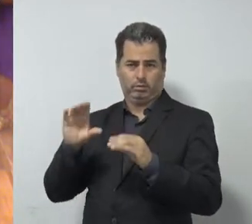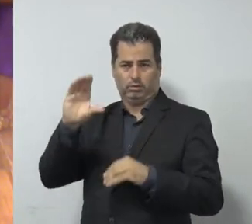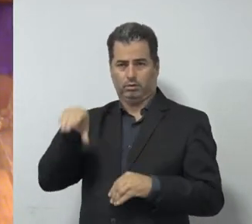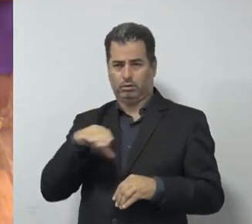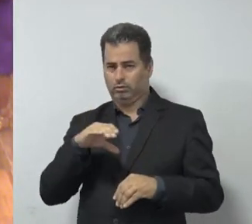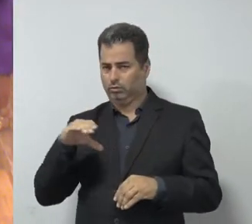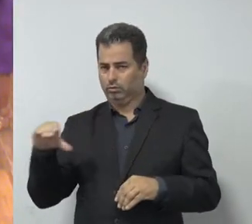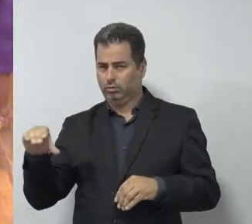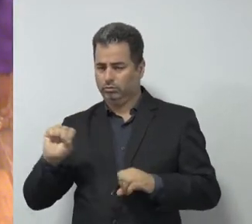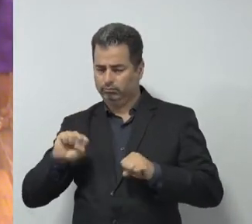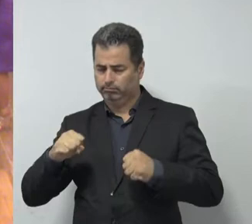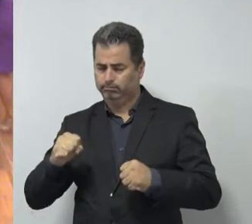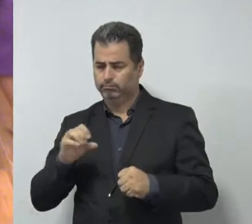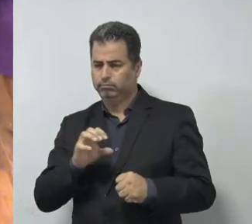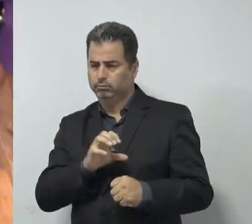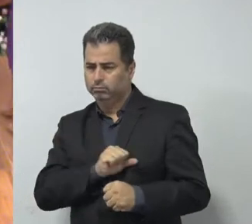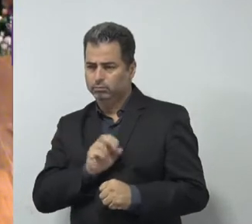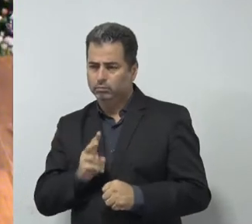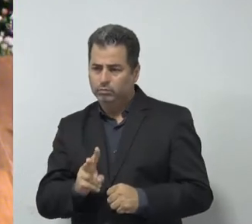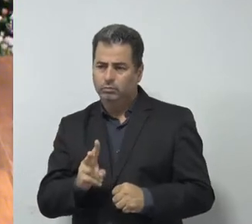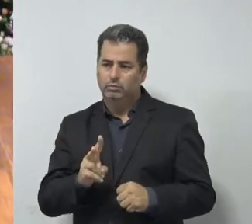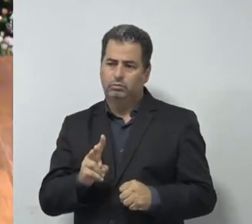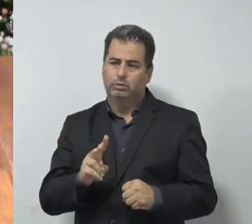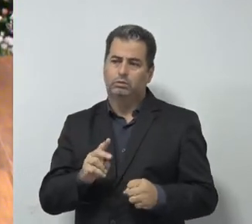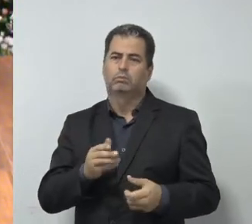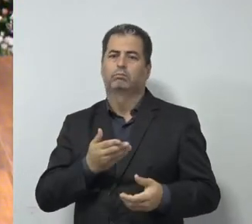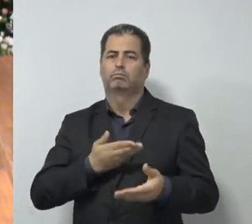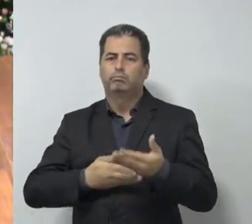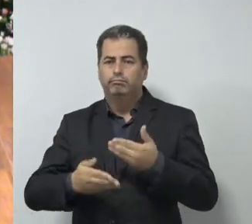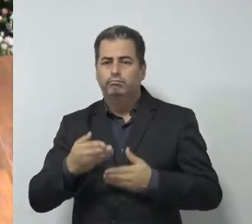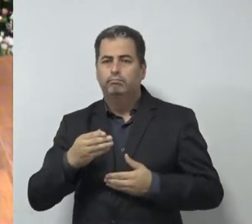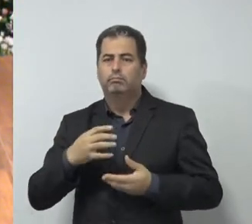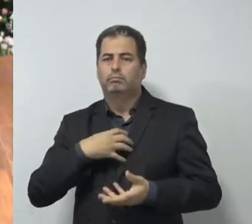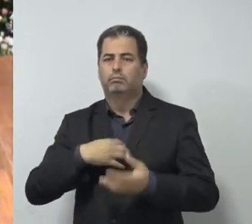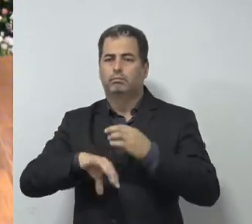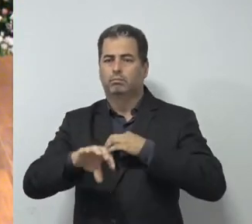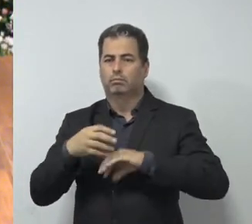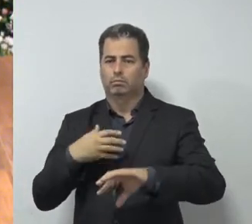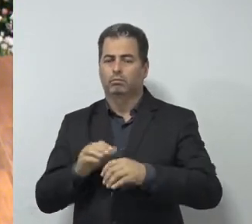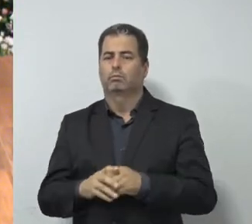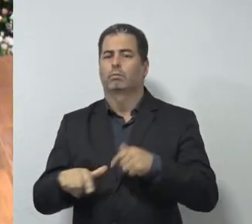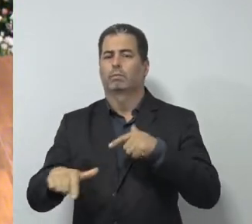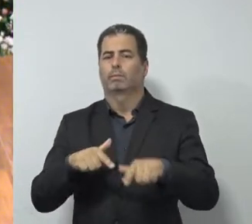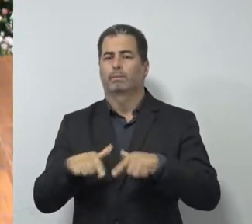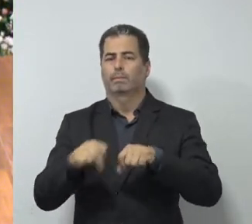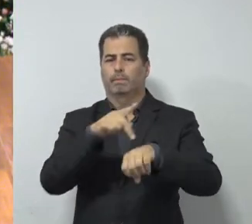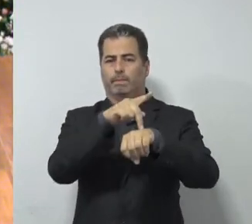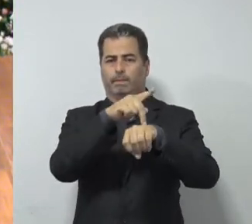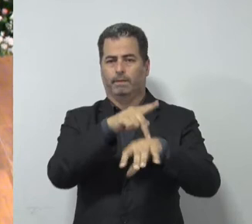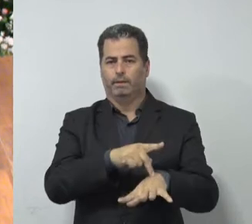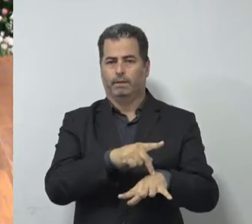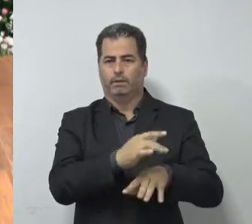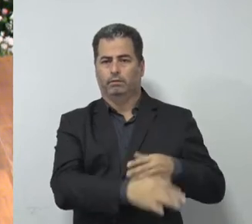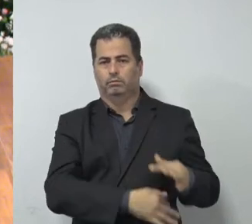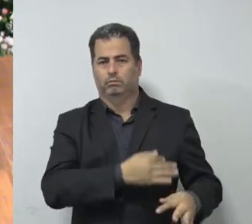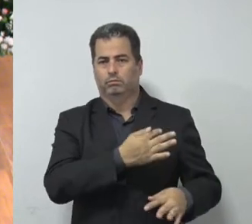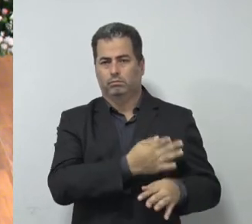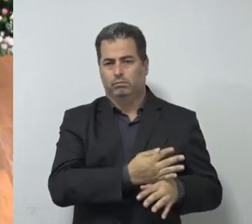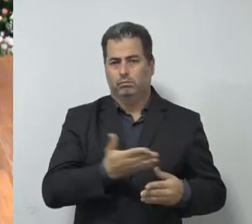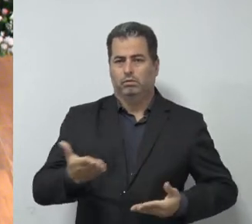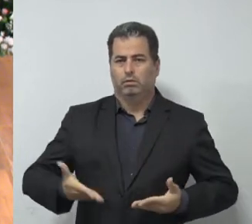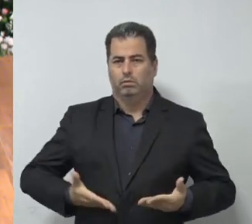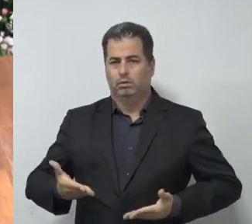sua devoção, solidariedade e compaixão ao próximo. Faz parte da paróquia de São Francisco de Assis, servindo